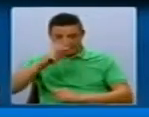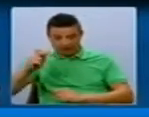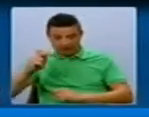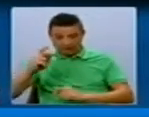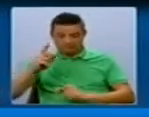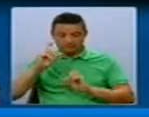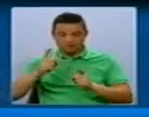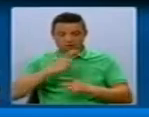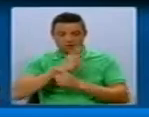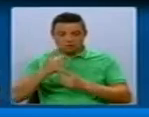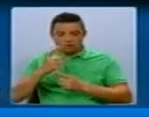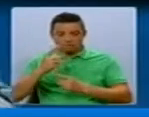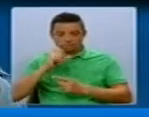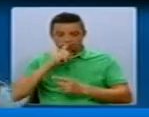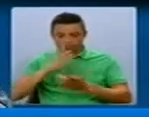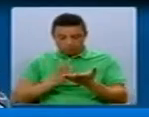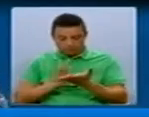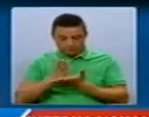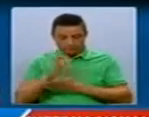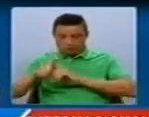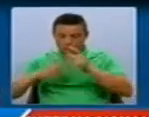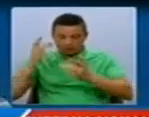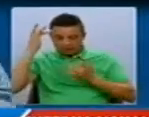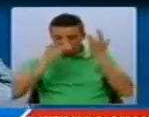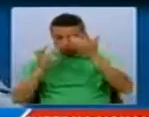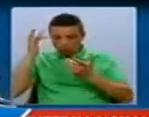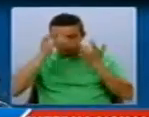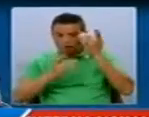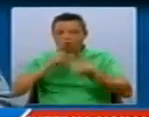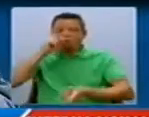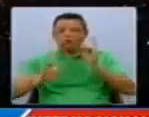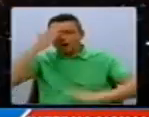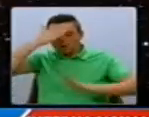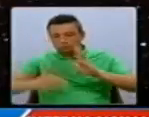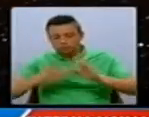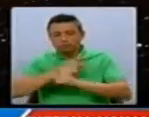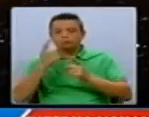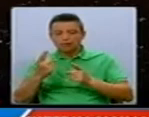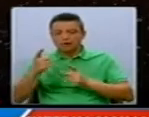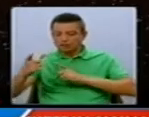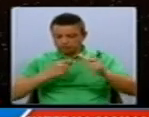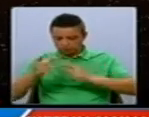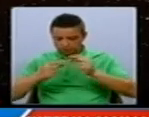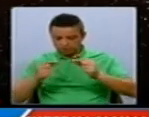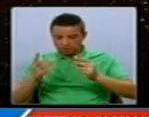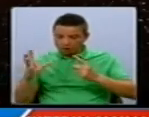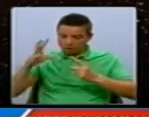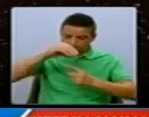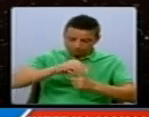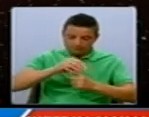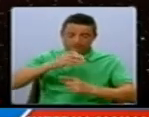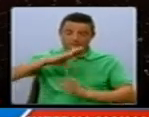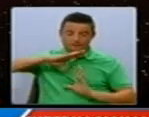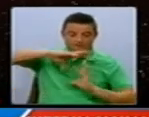Ora, isso permite-nos também avançar uma outra teoria sobre o que é que terá acontecido. Porque é que há estrelas que comem planetas?